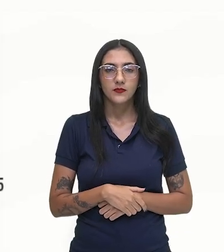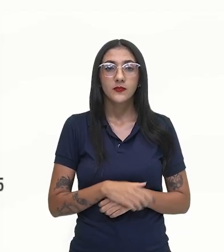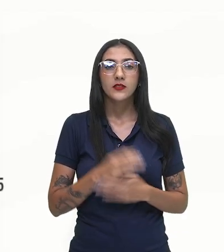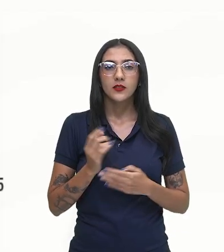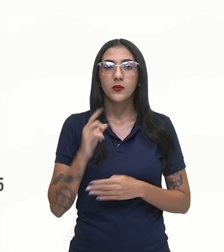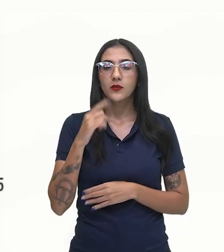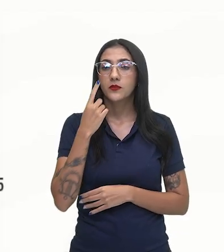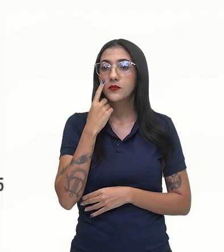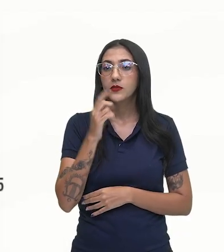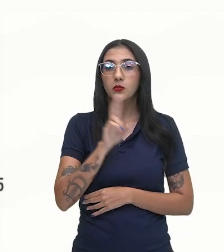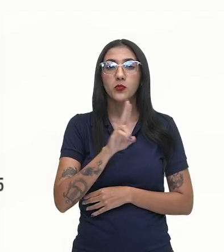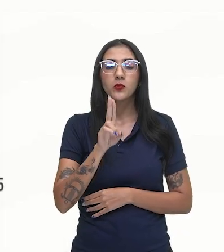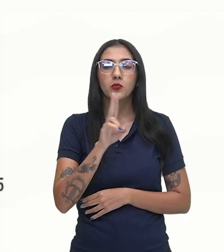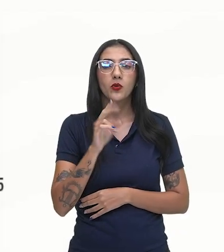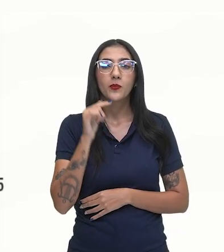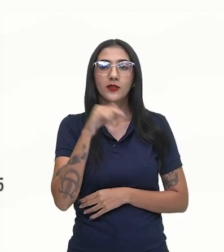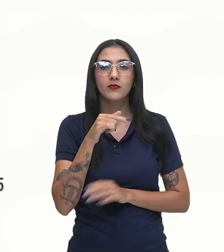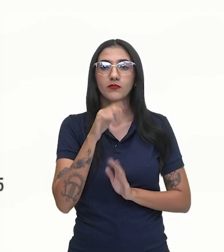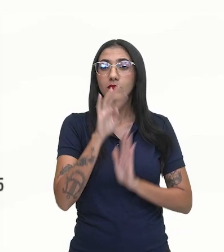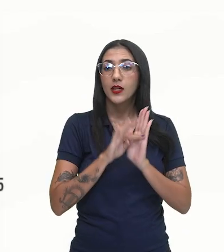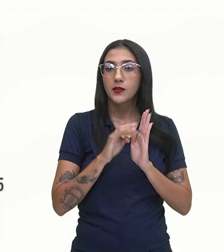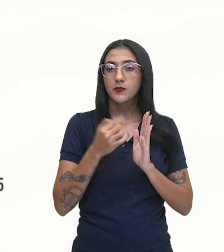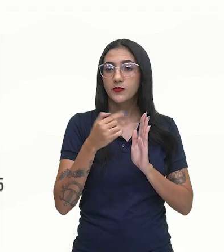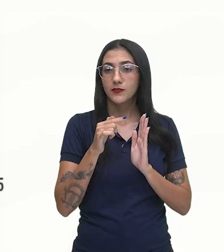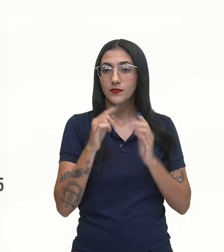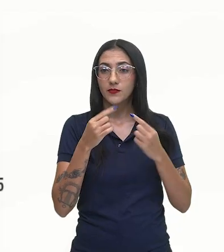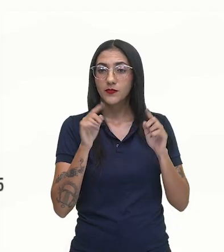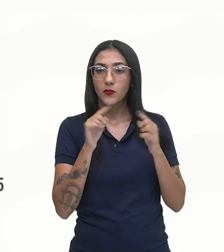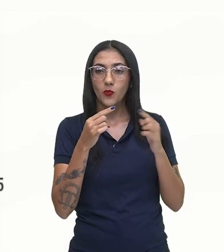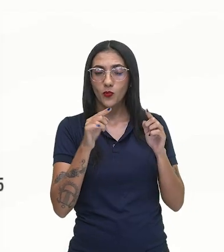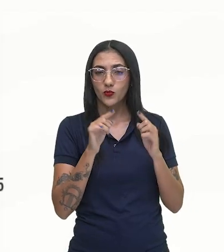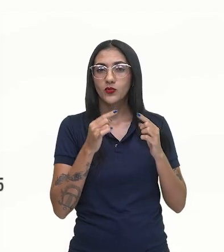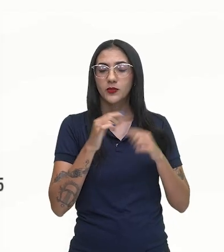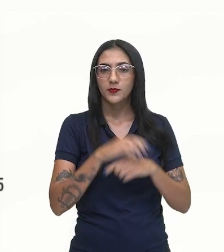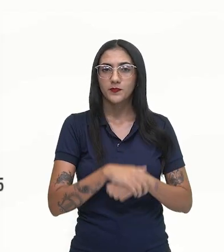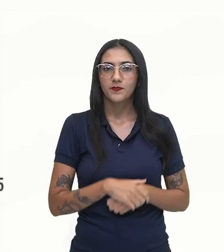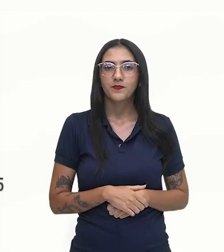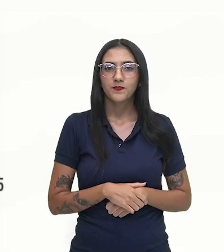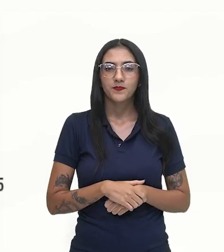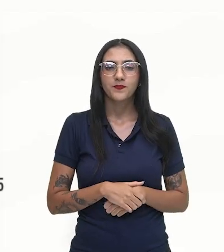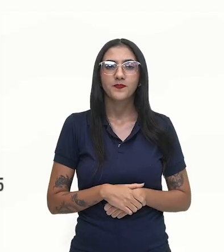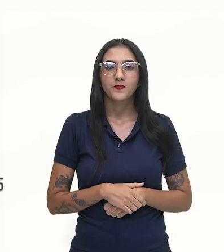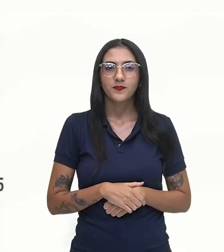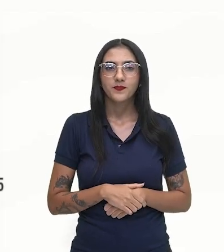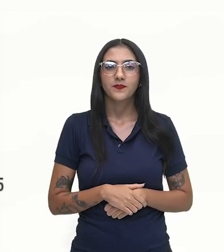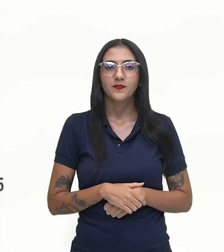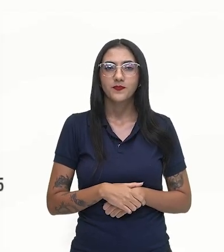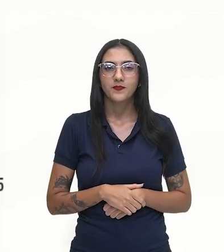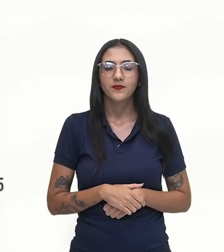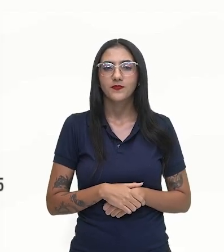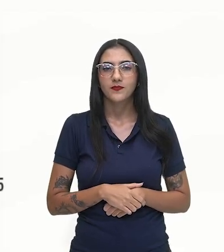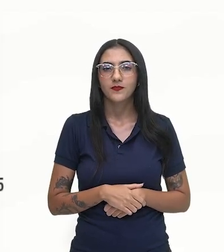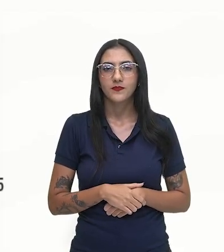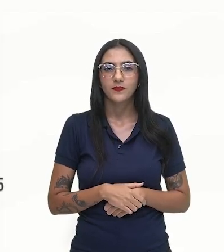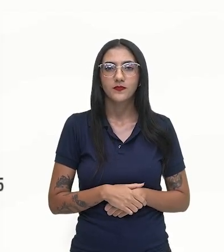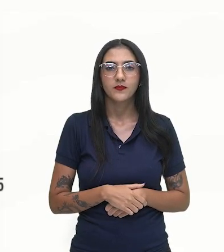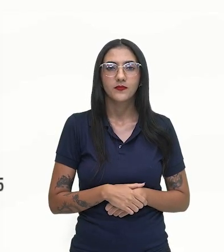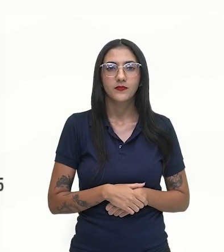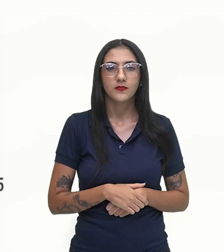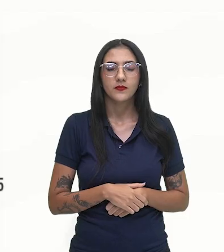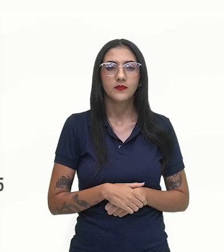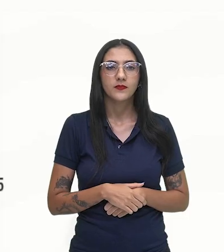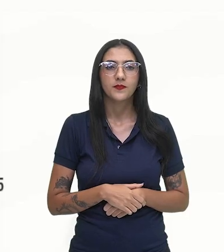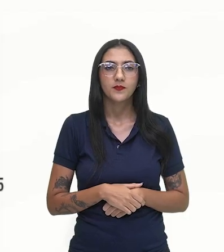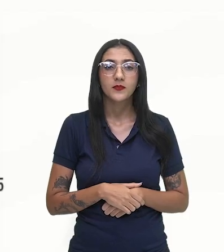é o nome da letra. Bigger, stronger. Conhecem? Vamos lá. Então a